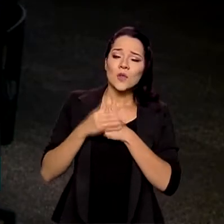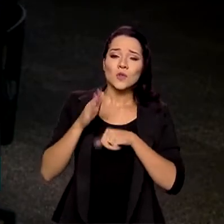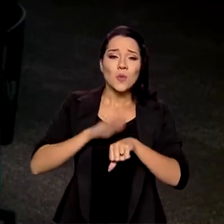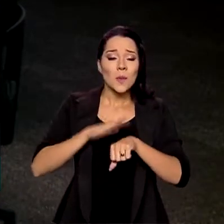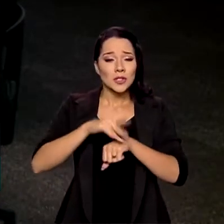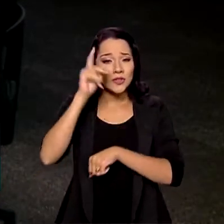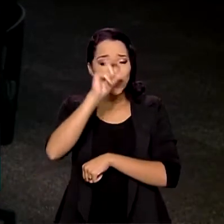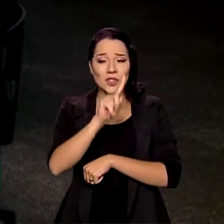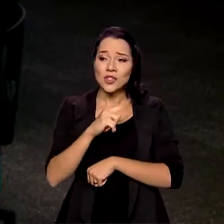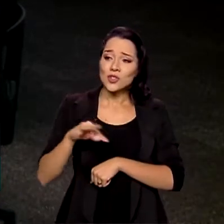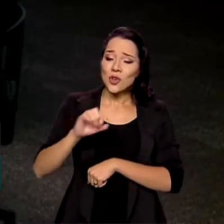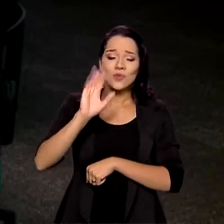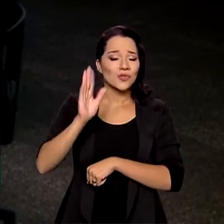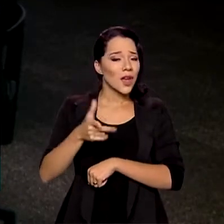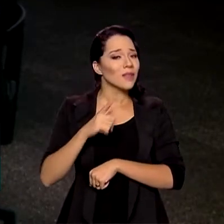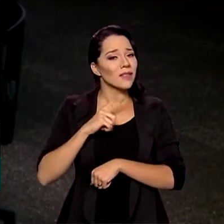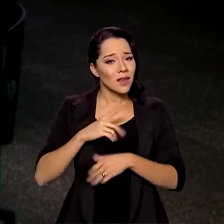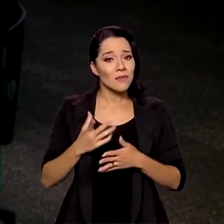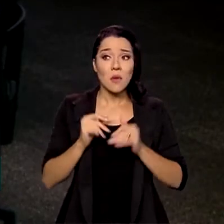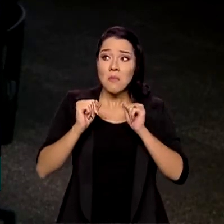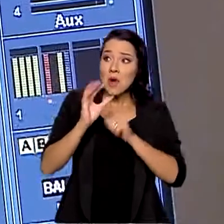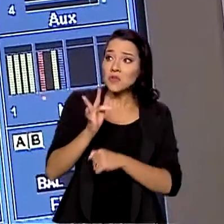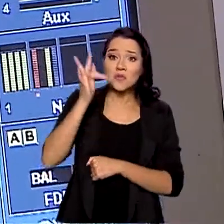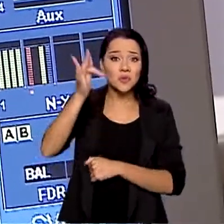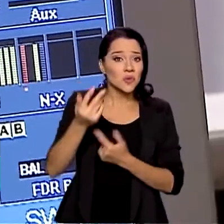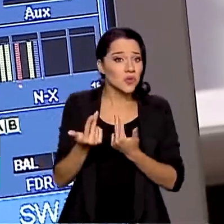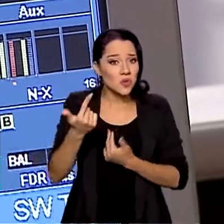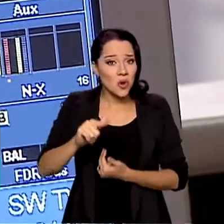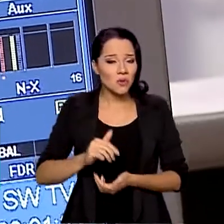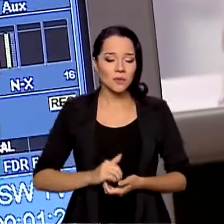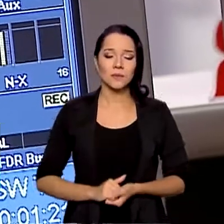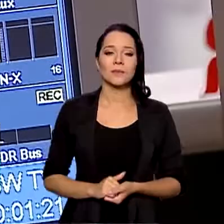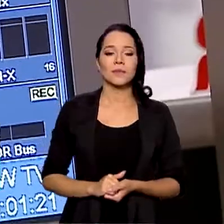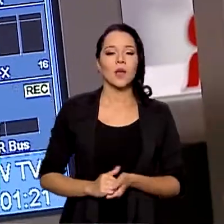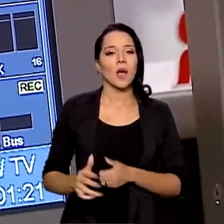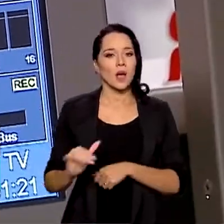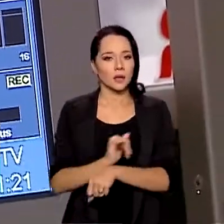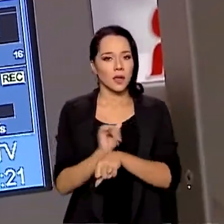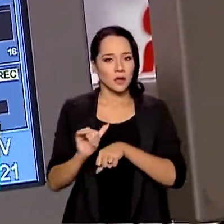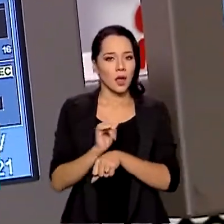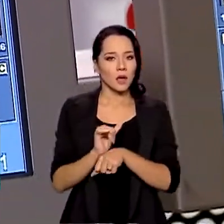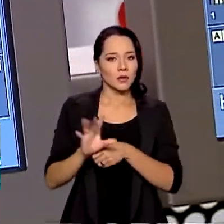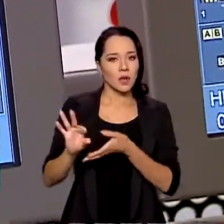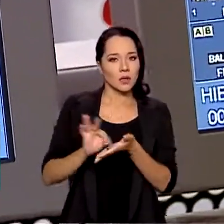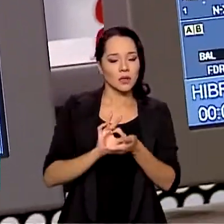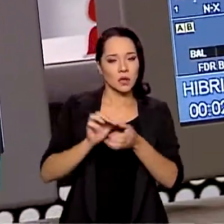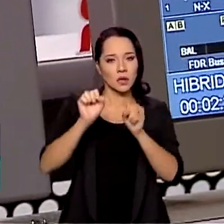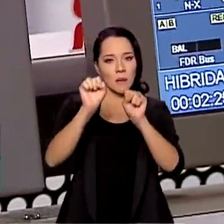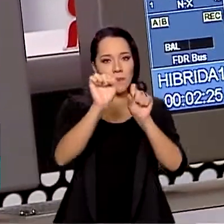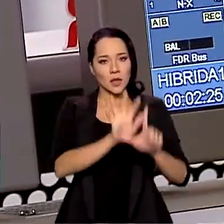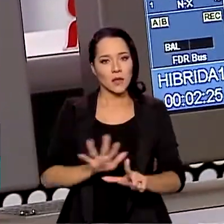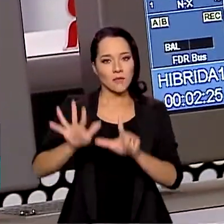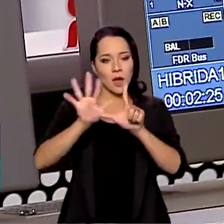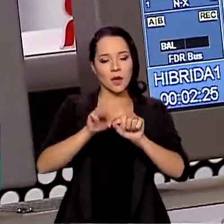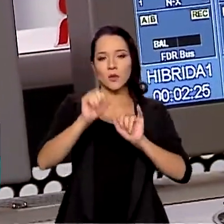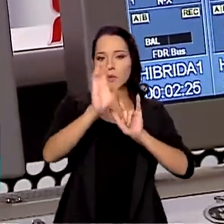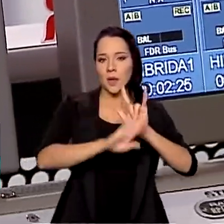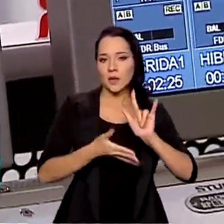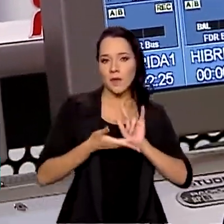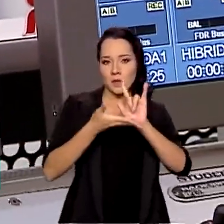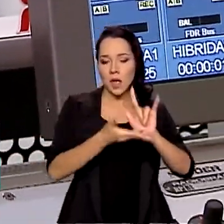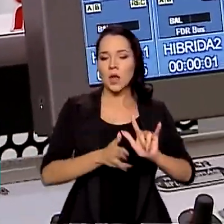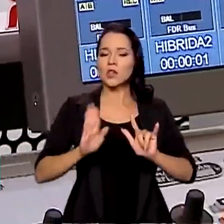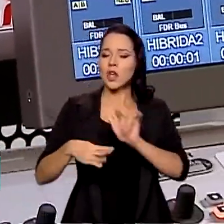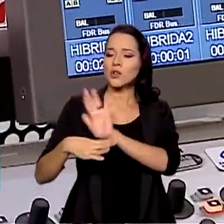nós já passamos e podemos passar novamente. As ações cadastradas na plataforma do Pátria Voluntária